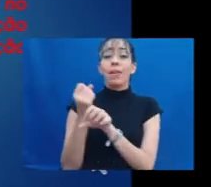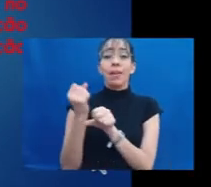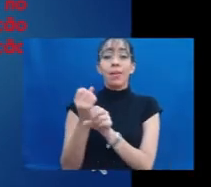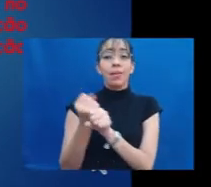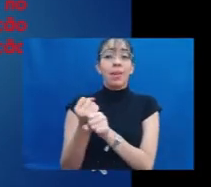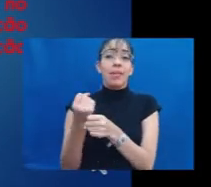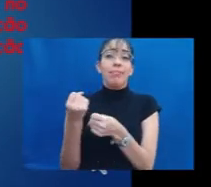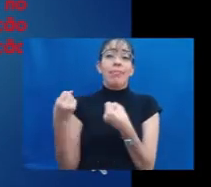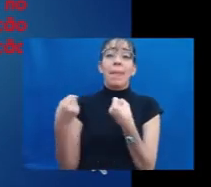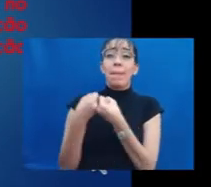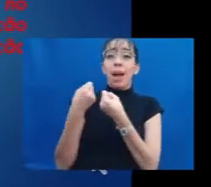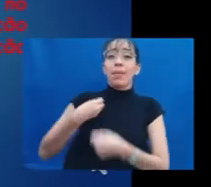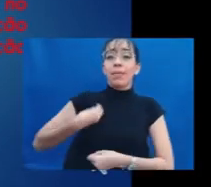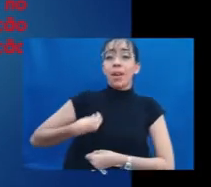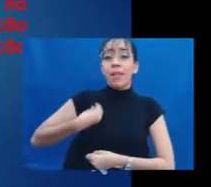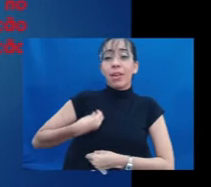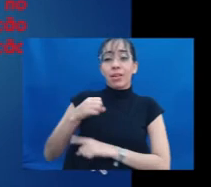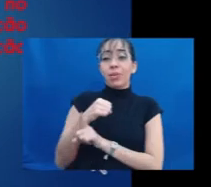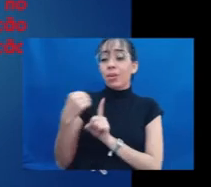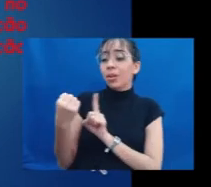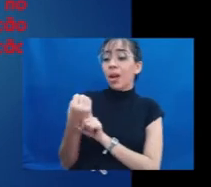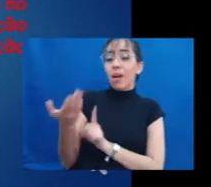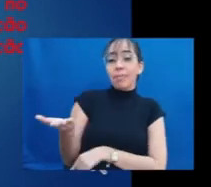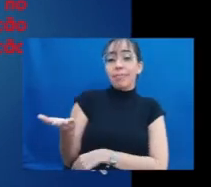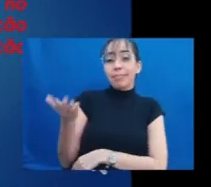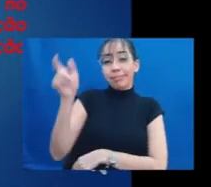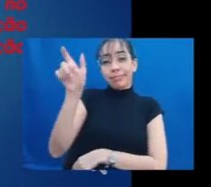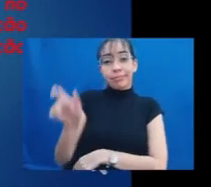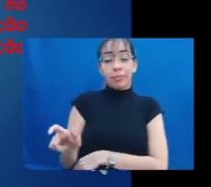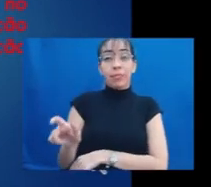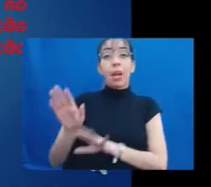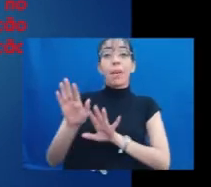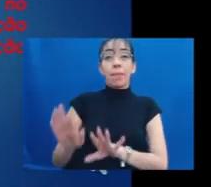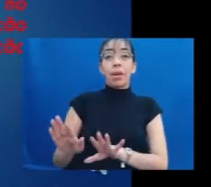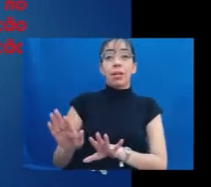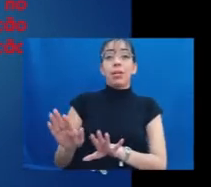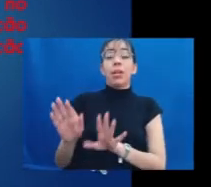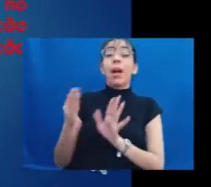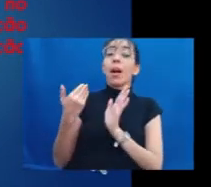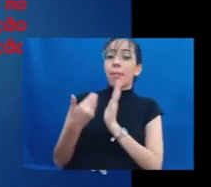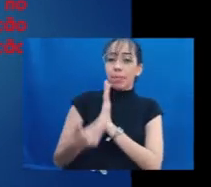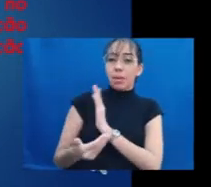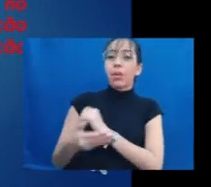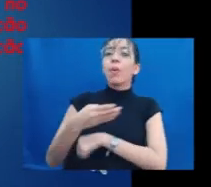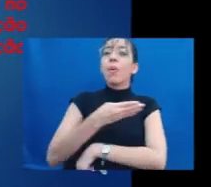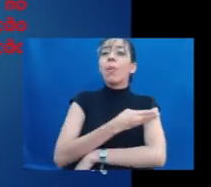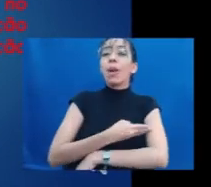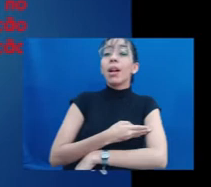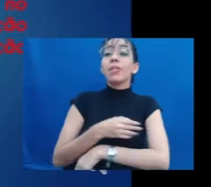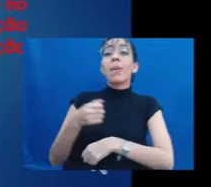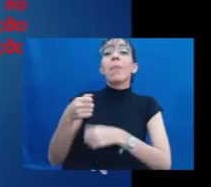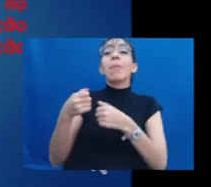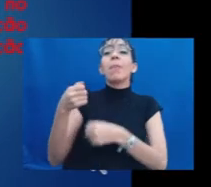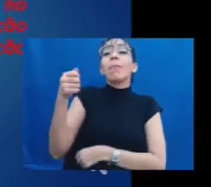tem preço, né, gente? Não tem como a gente calcular o impacto que isso vai ter na vida da pessoa. Mas além, né, desse dano,